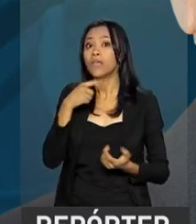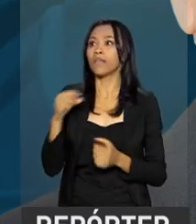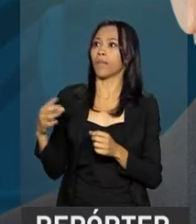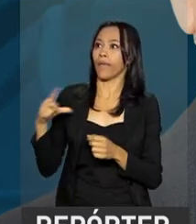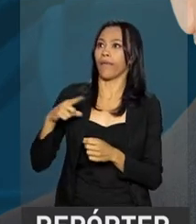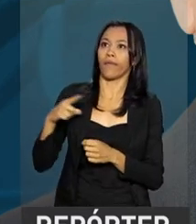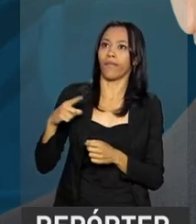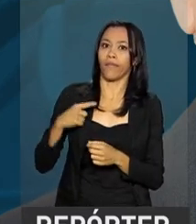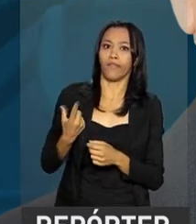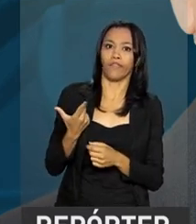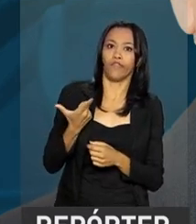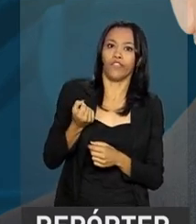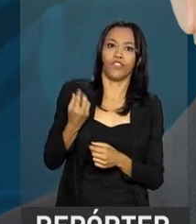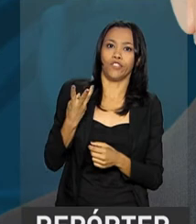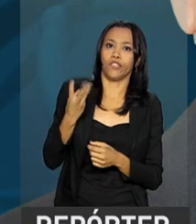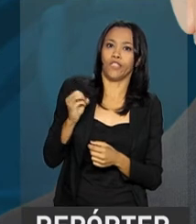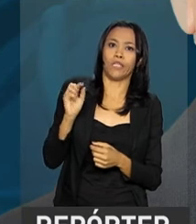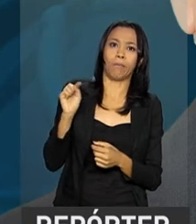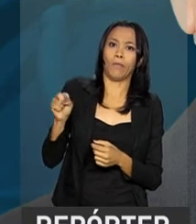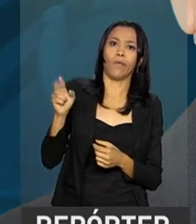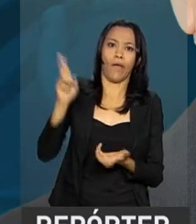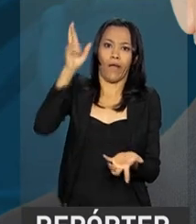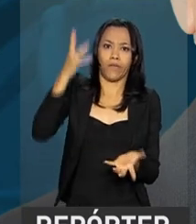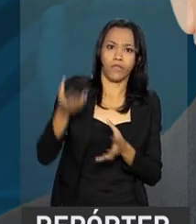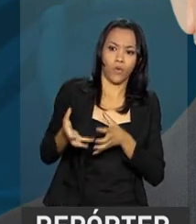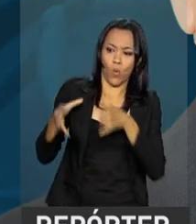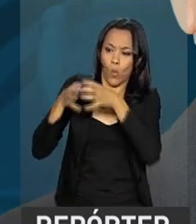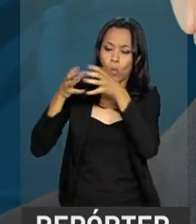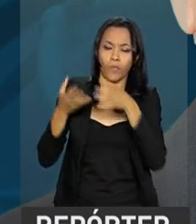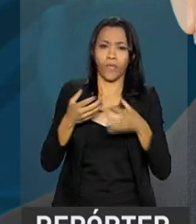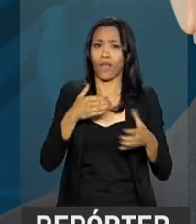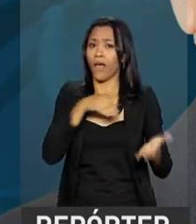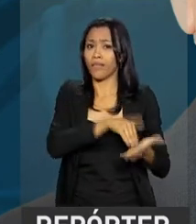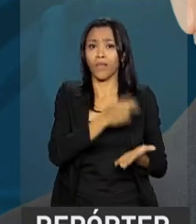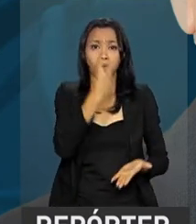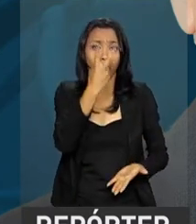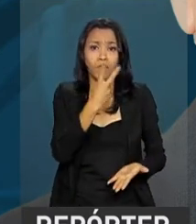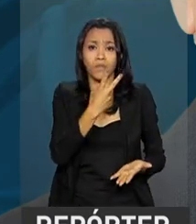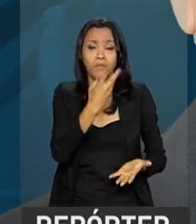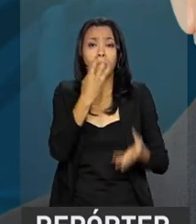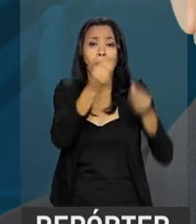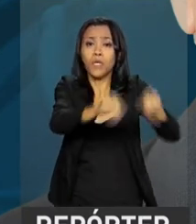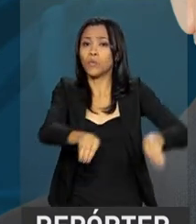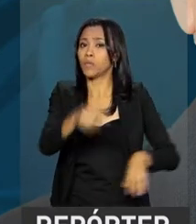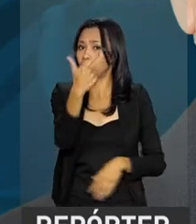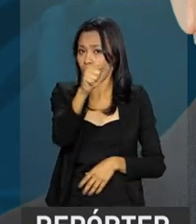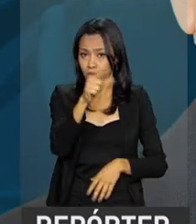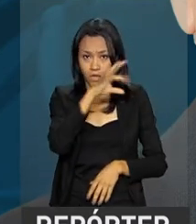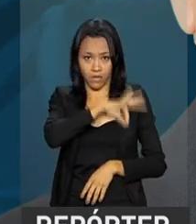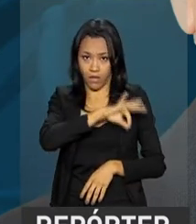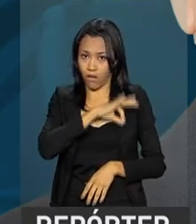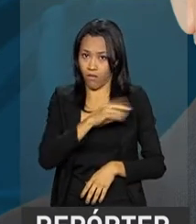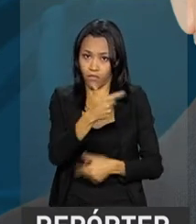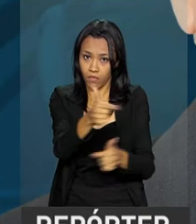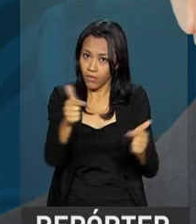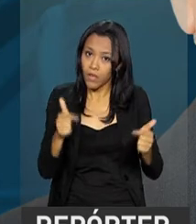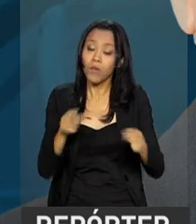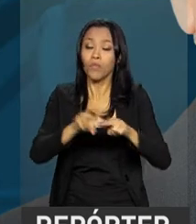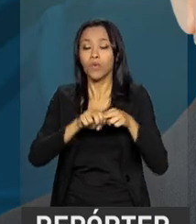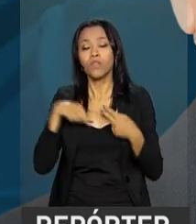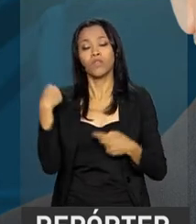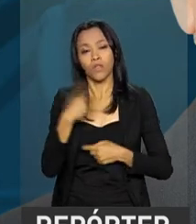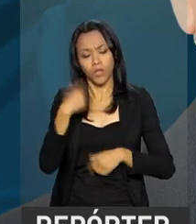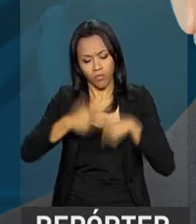de 20, 30 mil reais. Portanto, quem ganha até dois salários mínimos não vai ter prejuízo nenhum. É por isso que precisamos e estamos